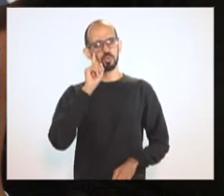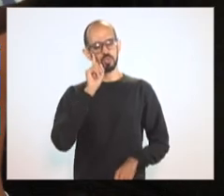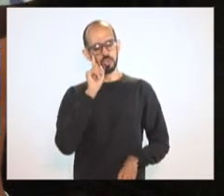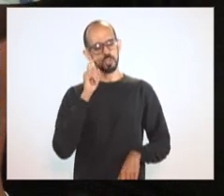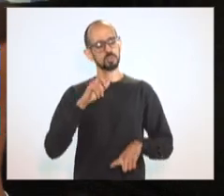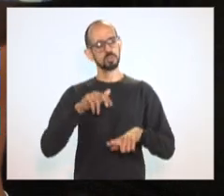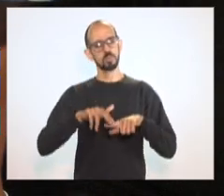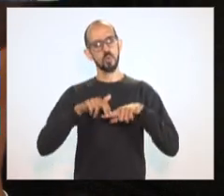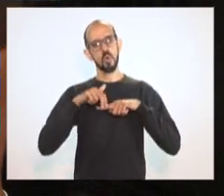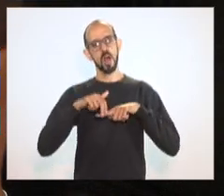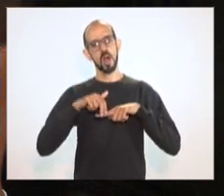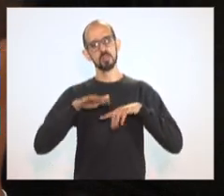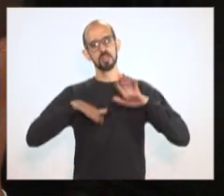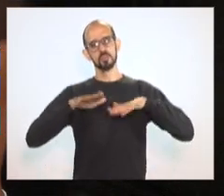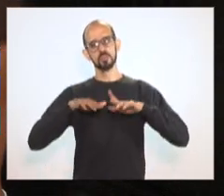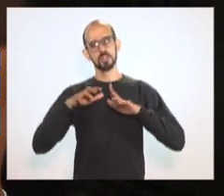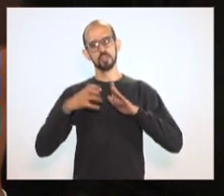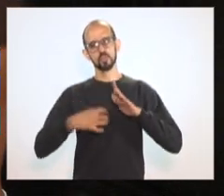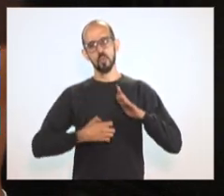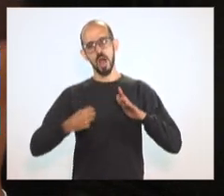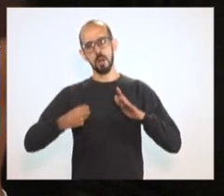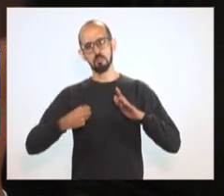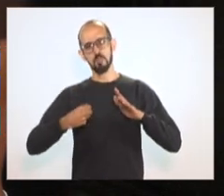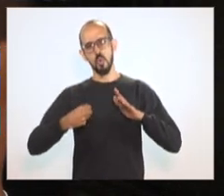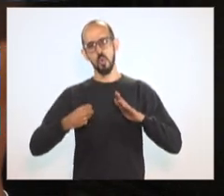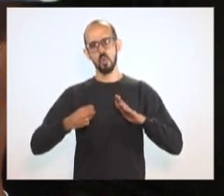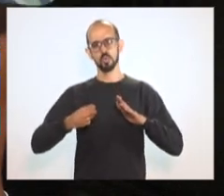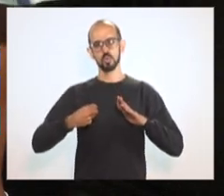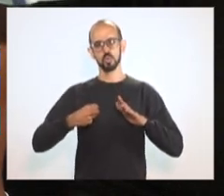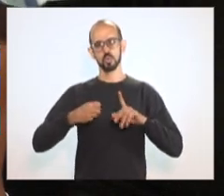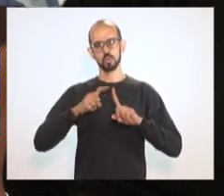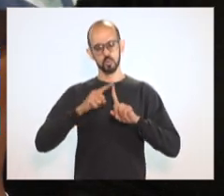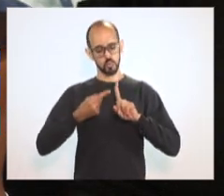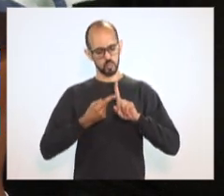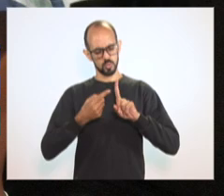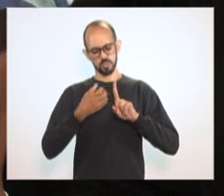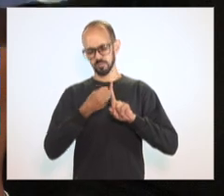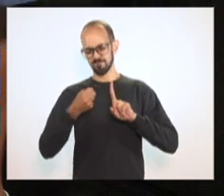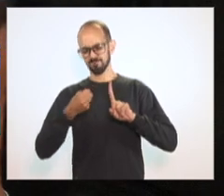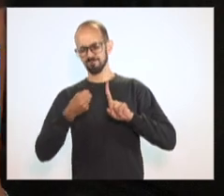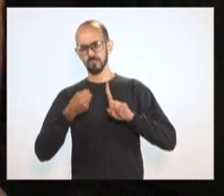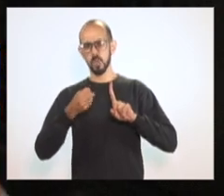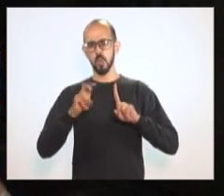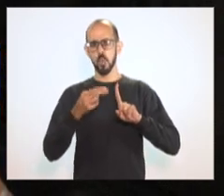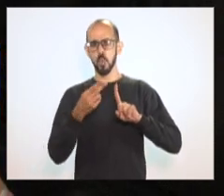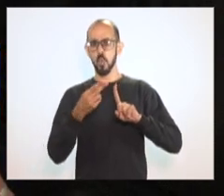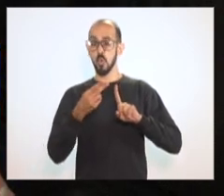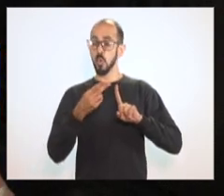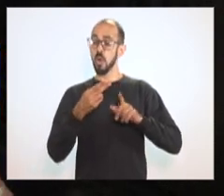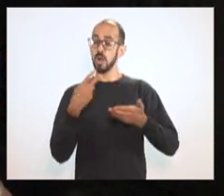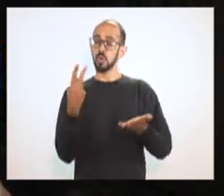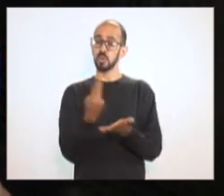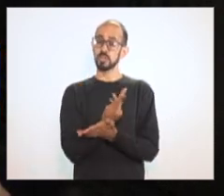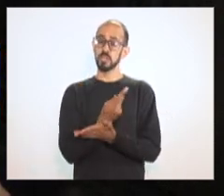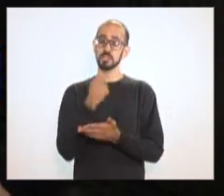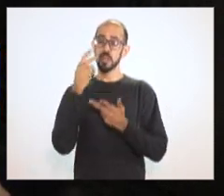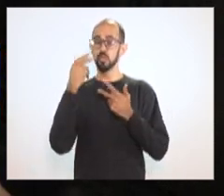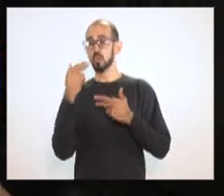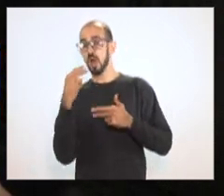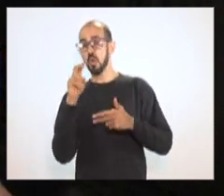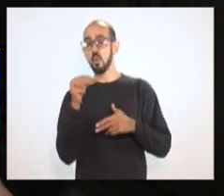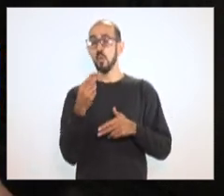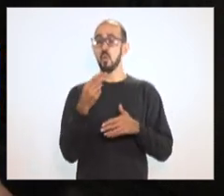de um aborto provocado de um aborto espontâneo as mulheres sofrem dentro das